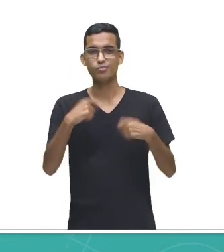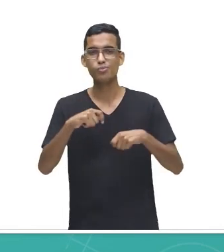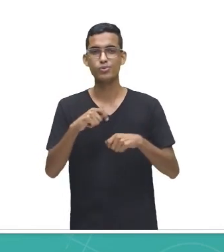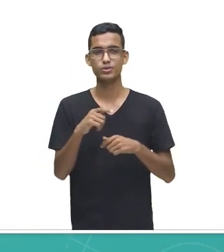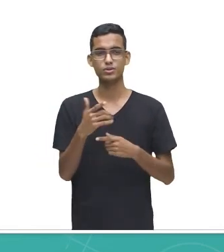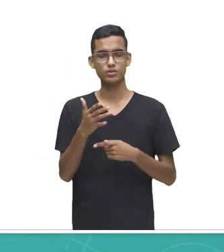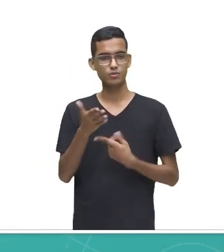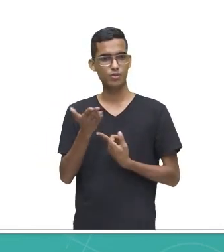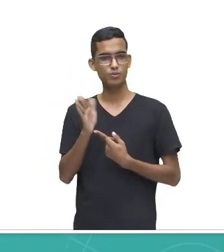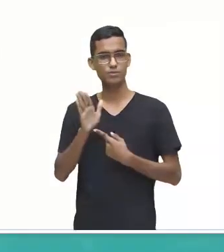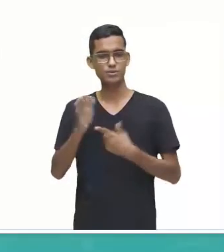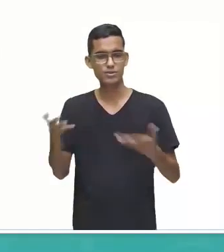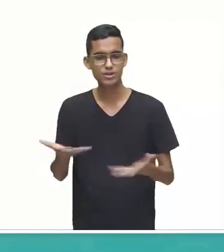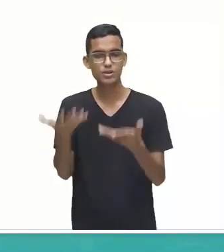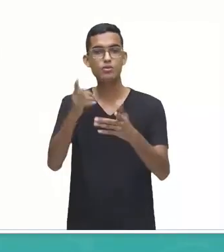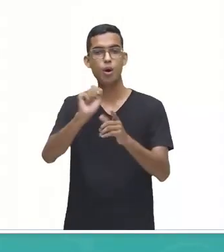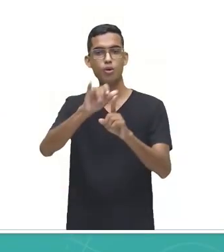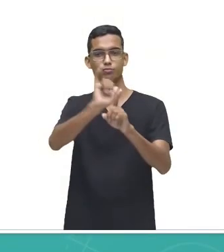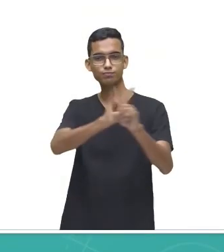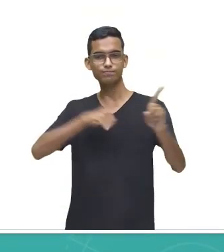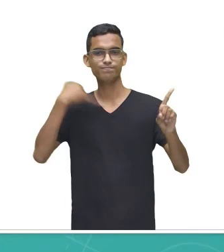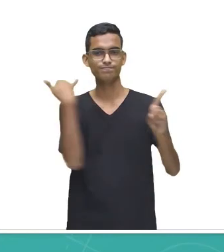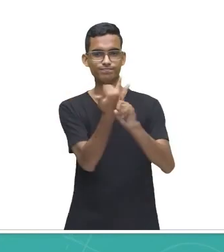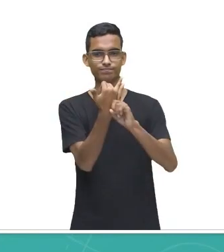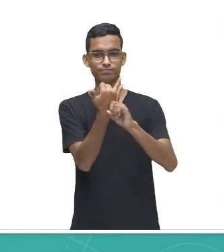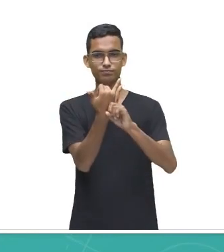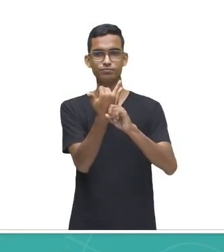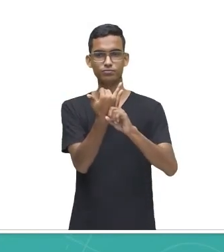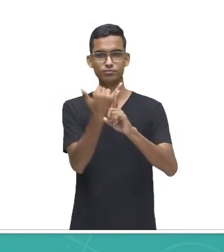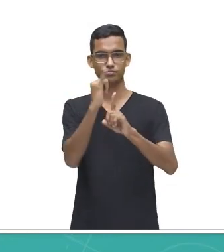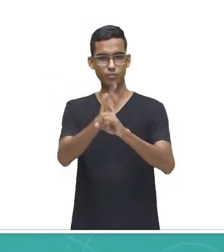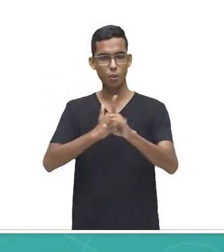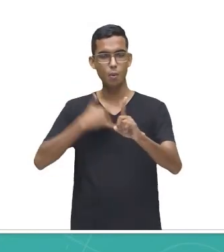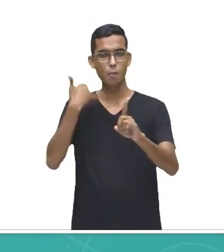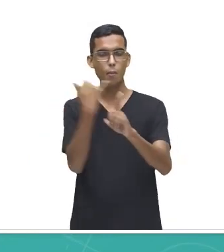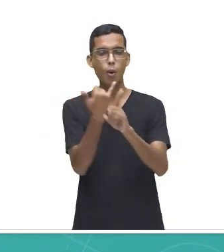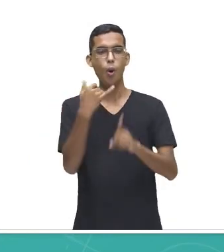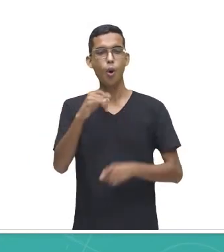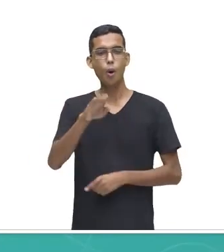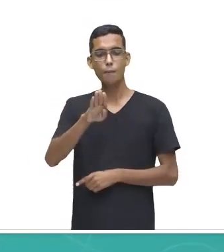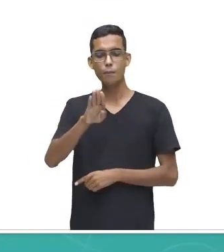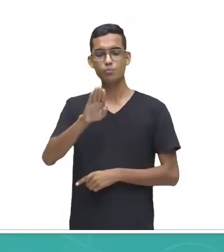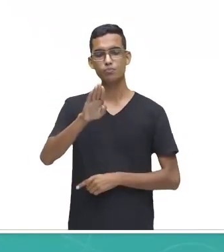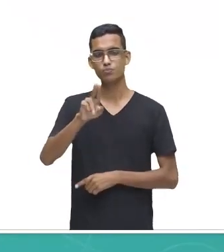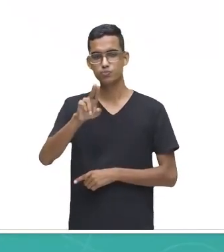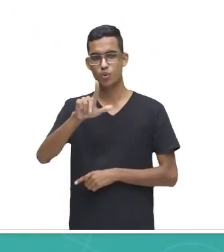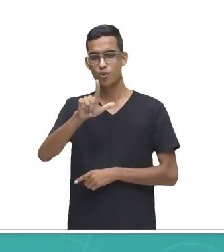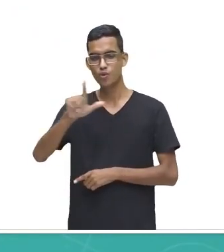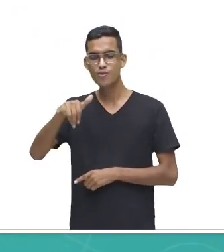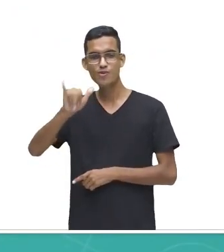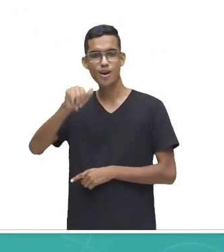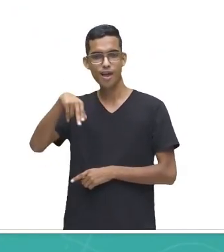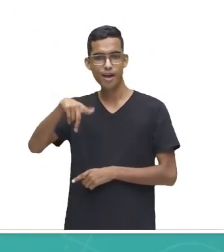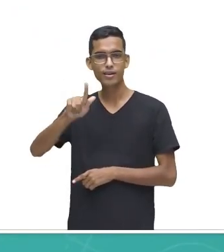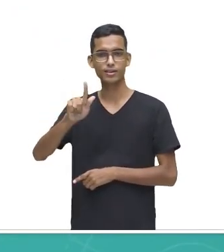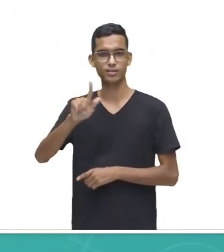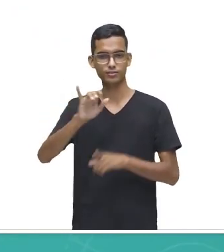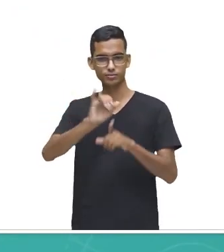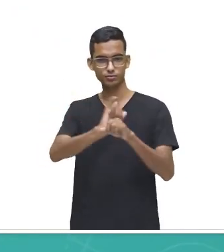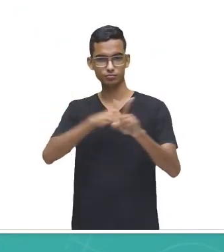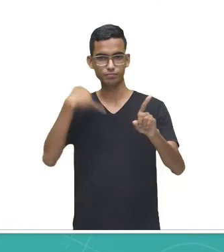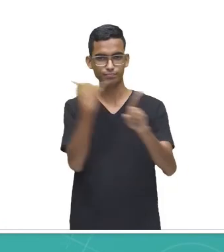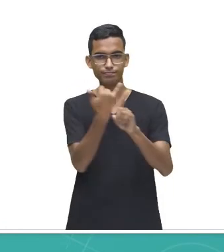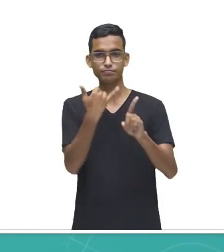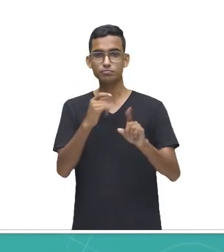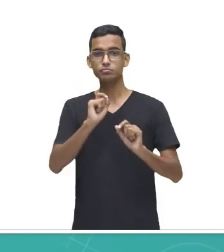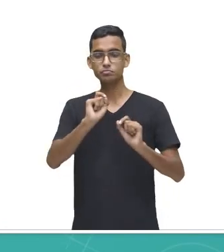escola, né? Quantos de nós já vimos, já presenciamos de maneira direta ou indireta a questão do bullying?